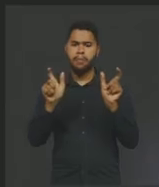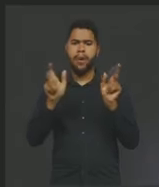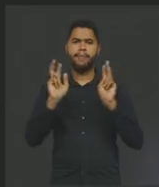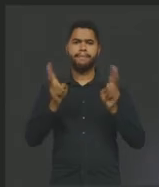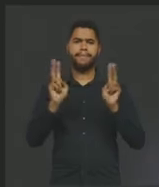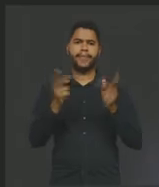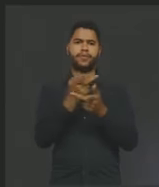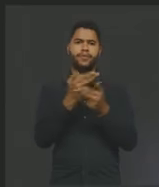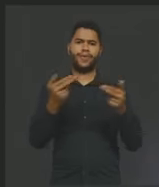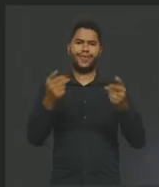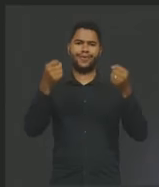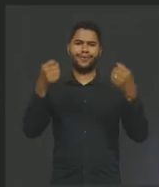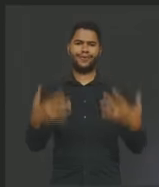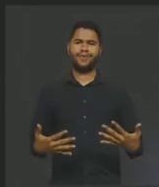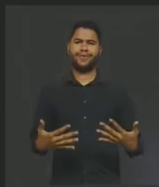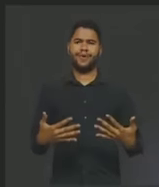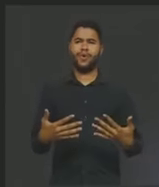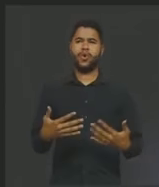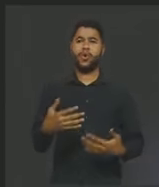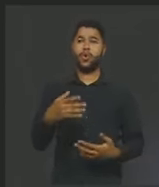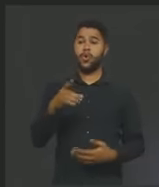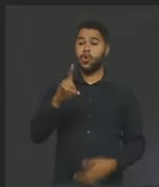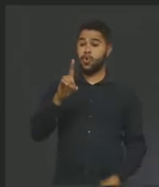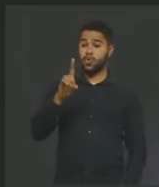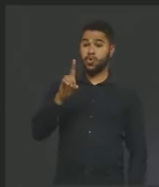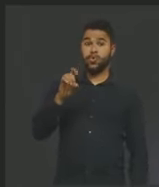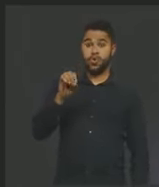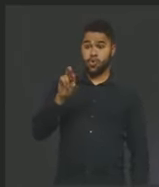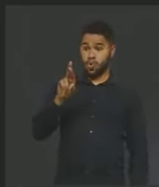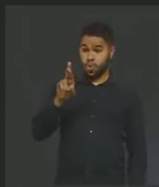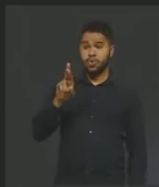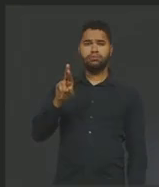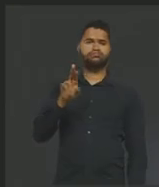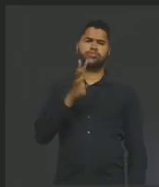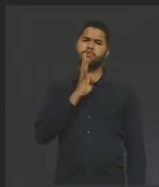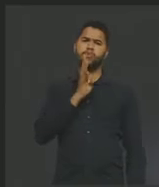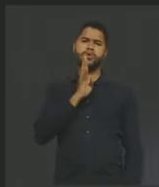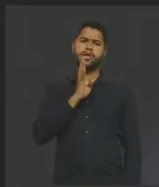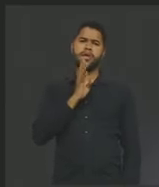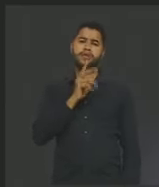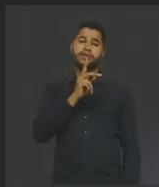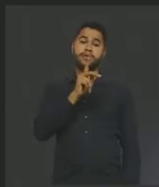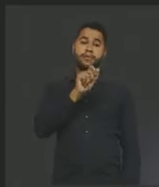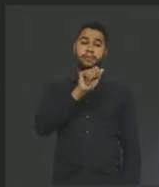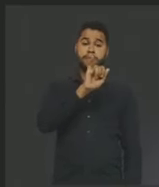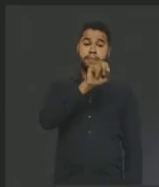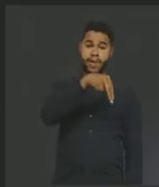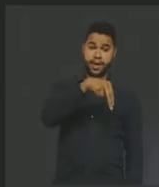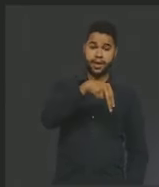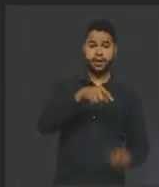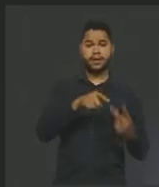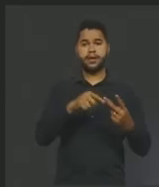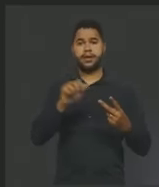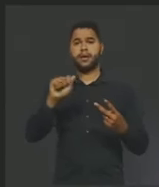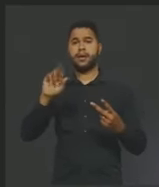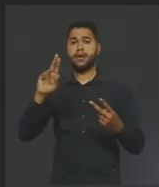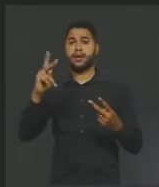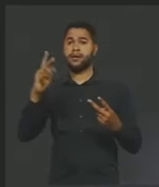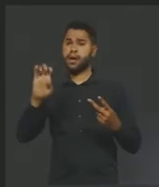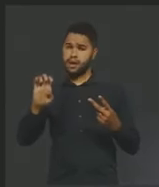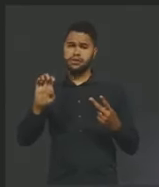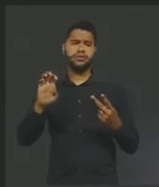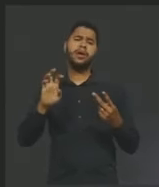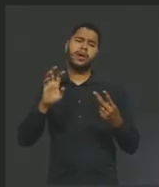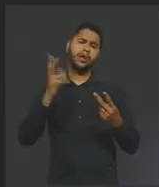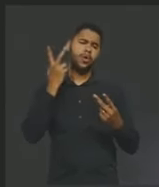mesmas coisas. Dor é uma delas. Você a conhece como pain ou ache. É normal se confundir com